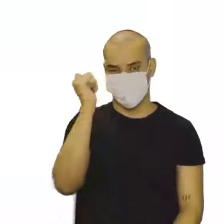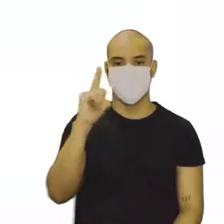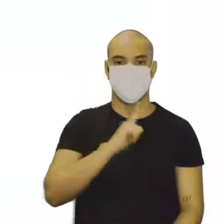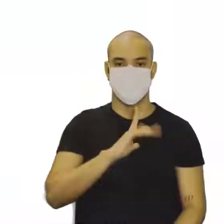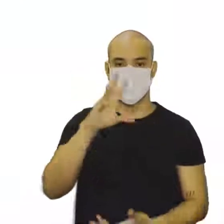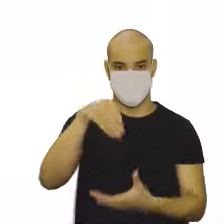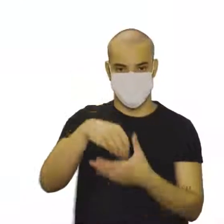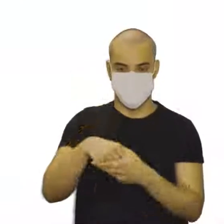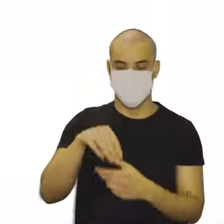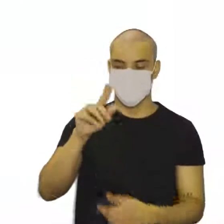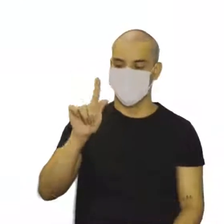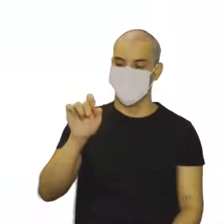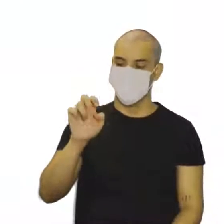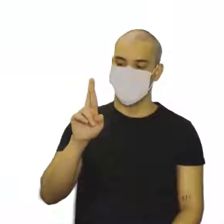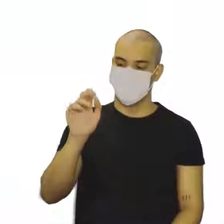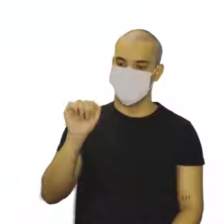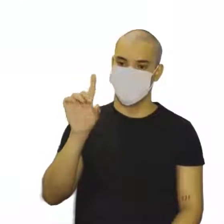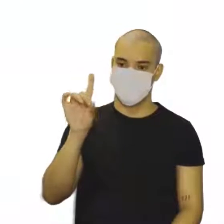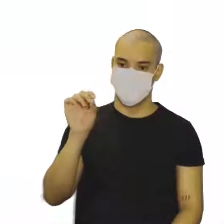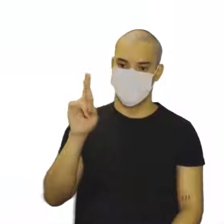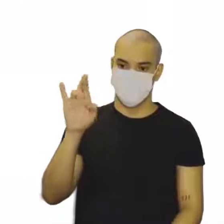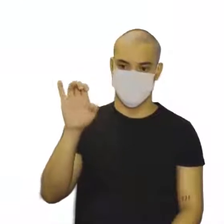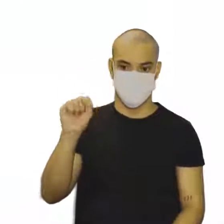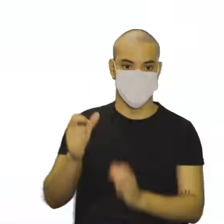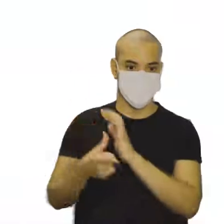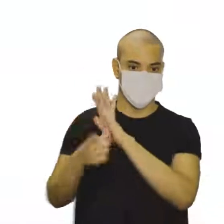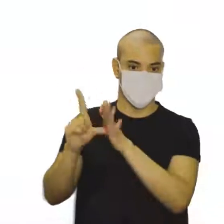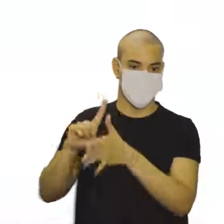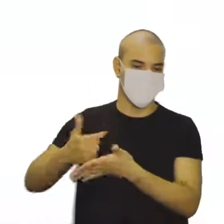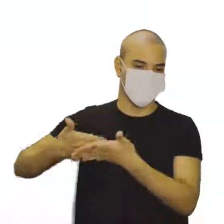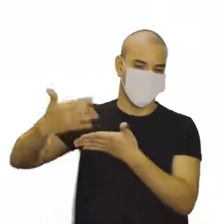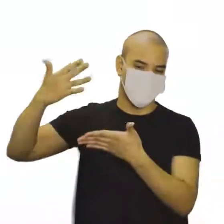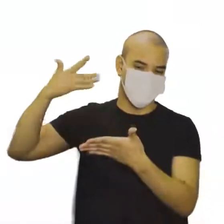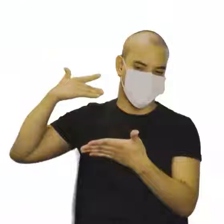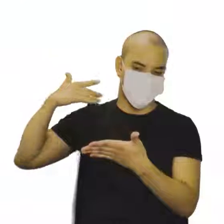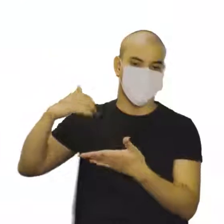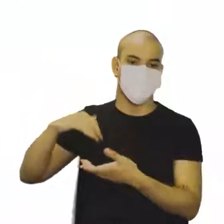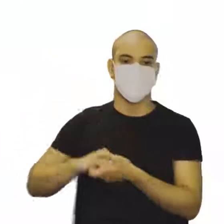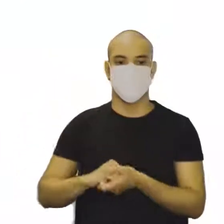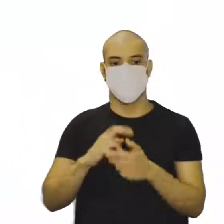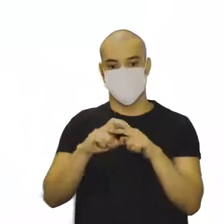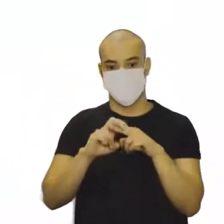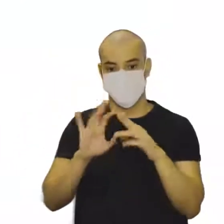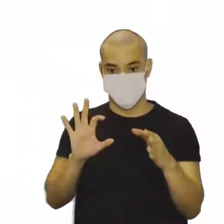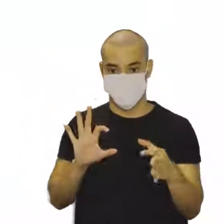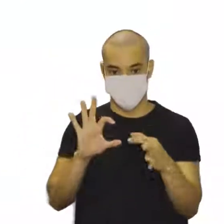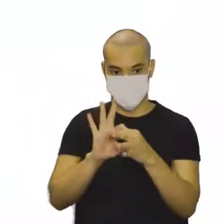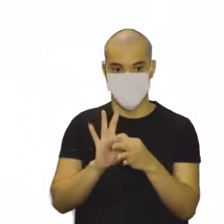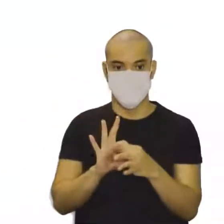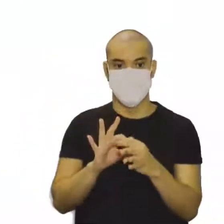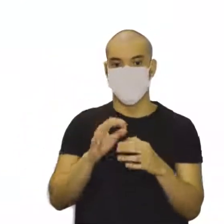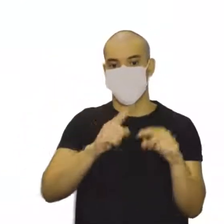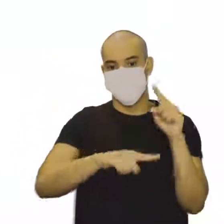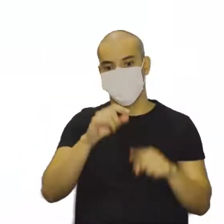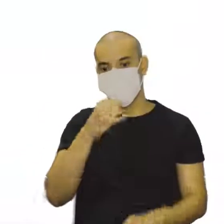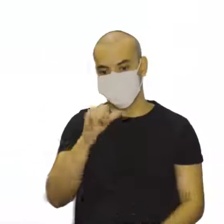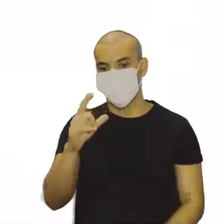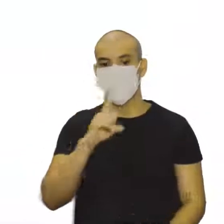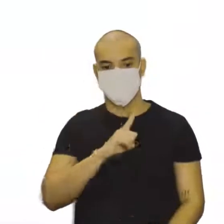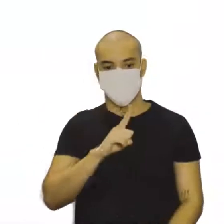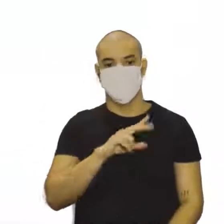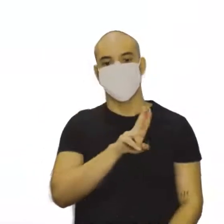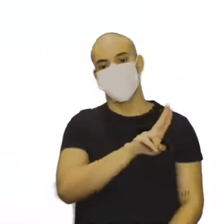nos geradores também, né, pessoal? Caso seus terminais estiverem ligados a um aparelho elétrico, irá gerar